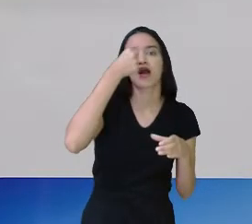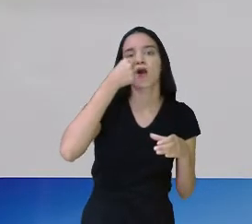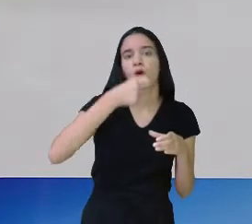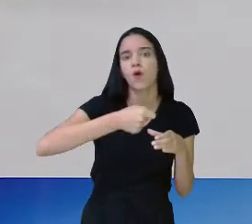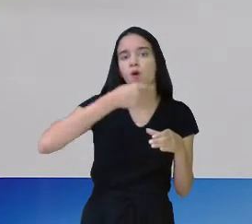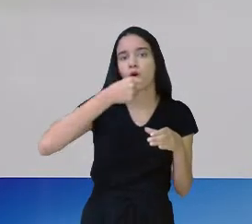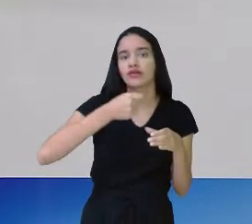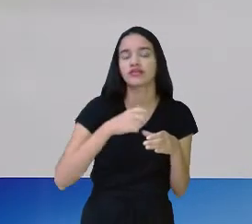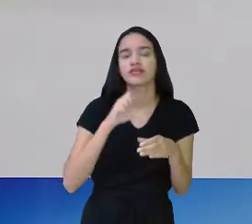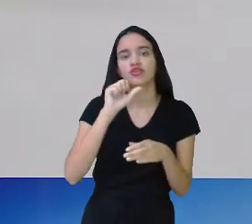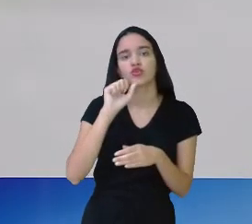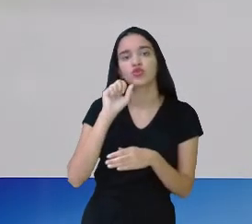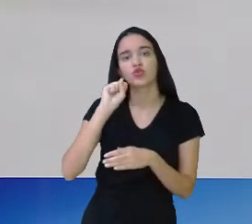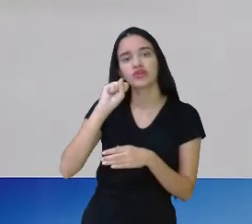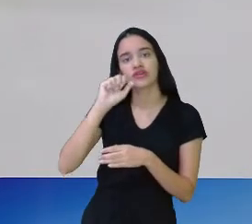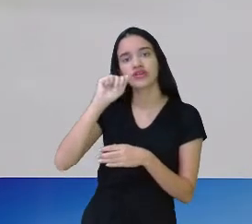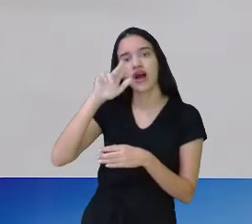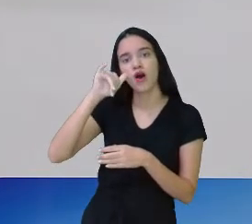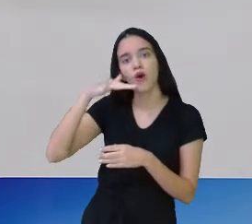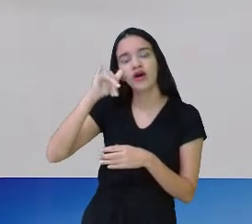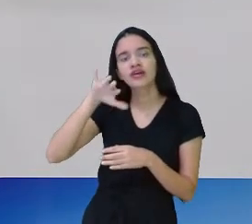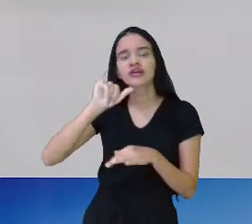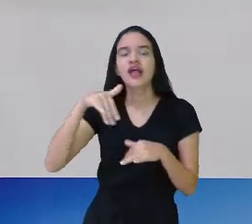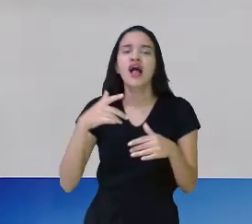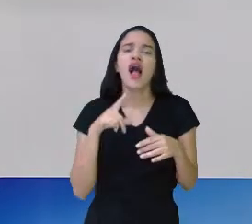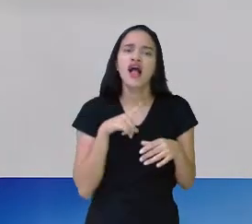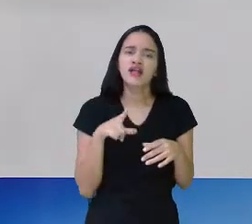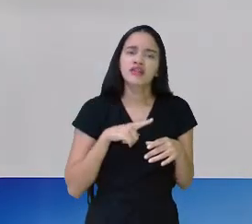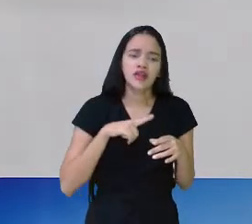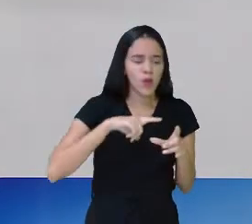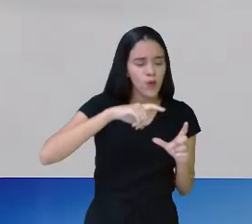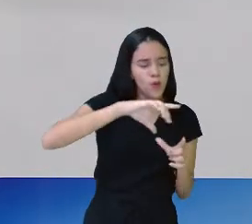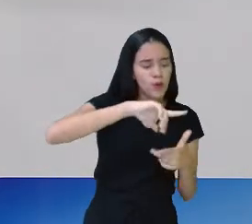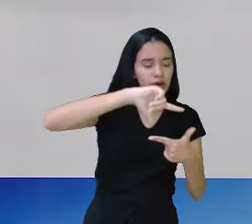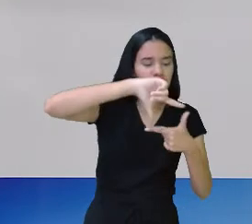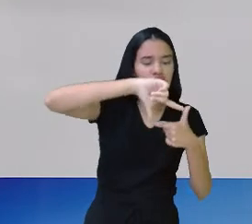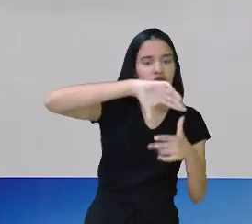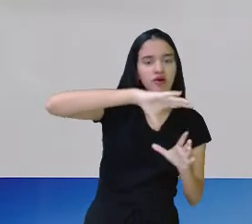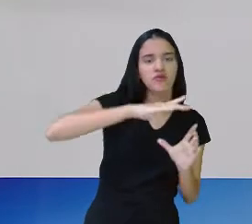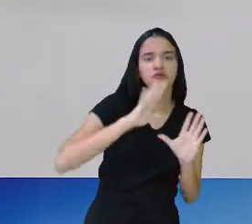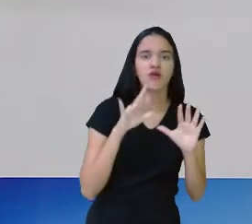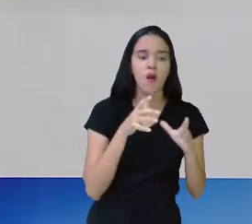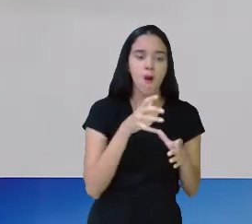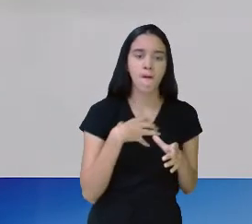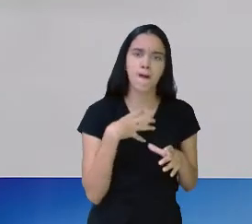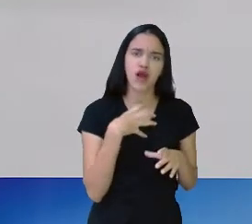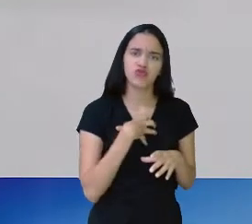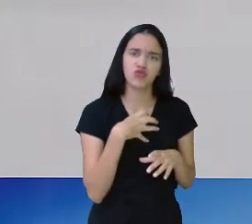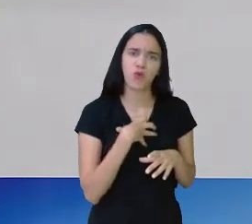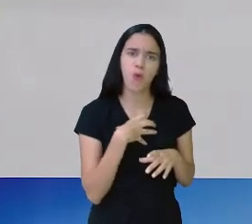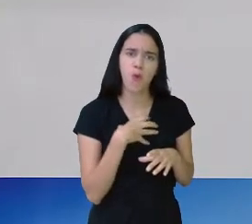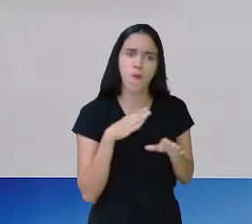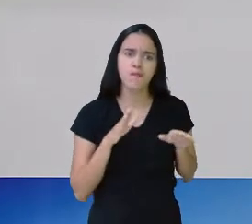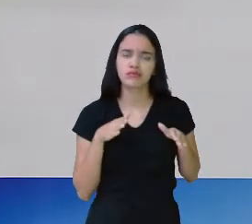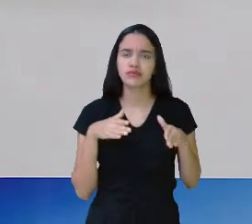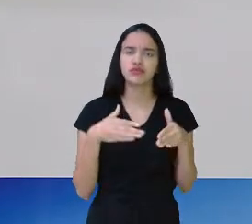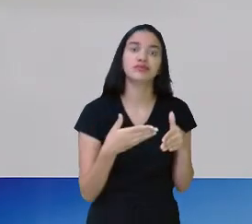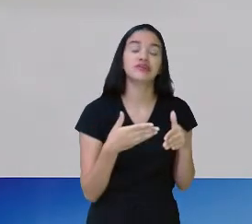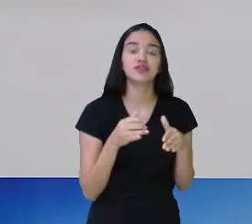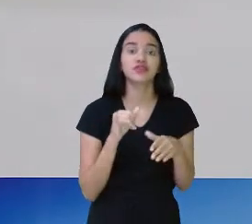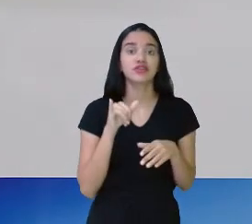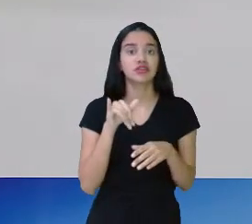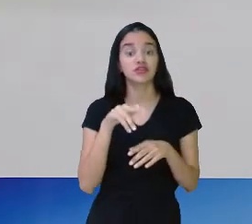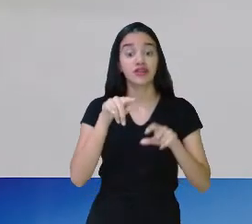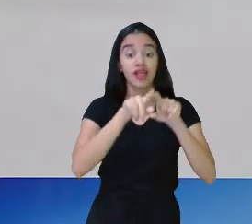ele tem um formato específico. Se você observar o quadro da sua sala de aula, certamente